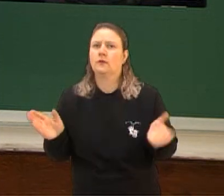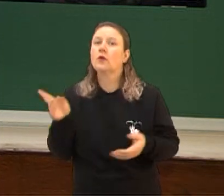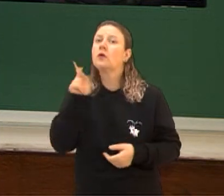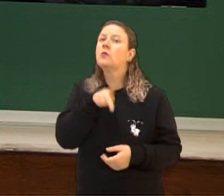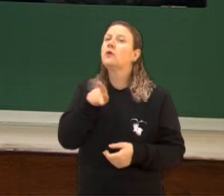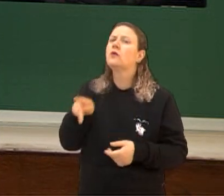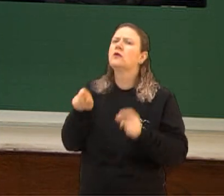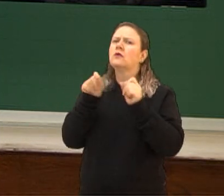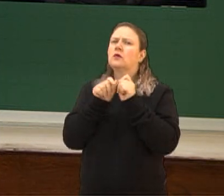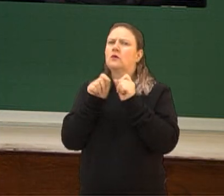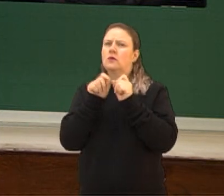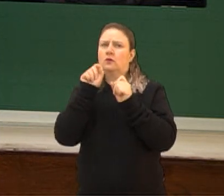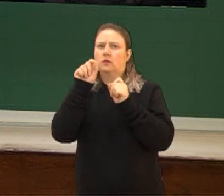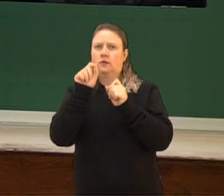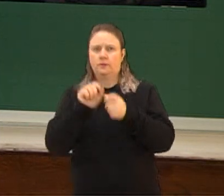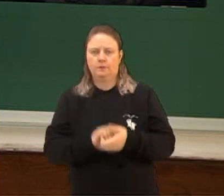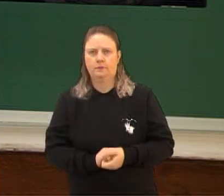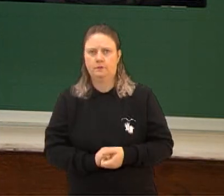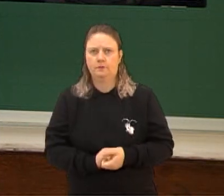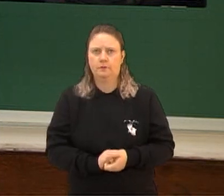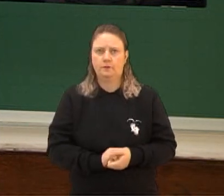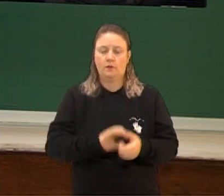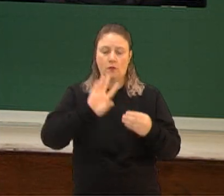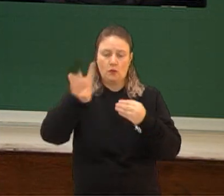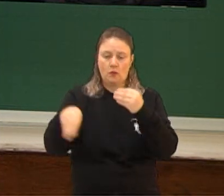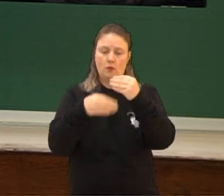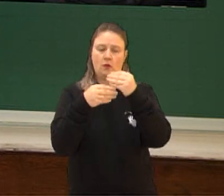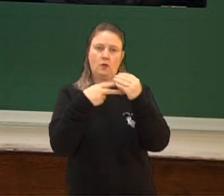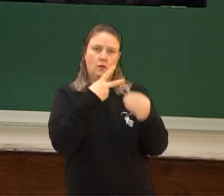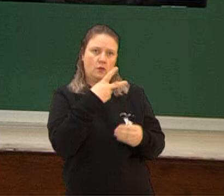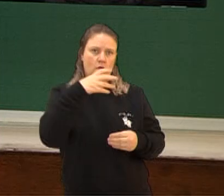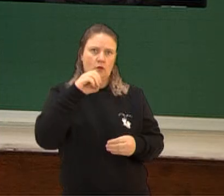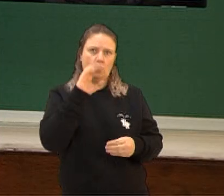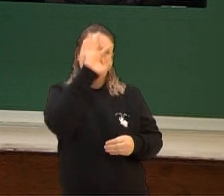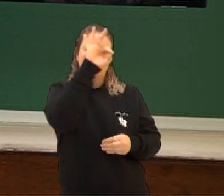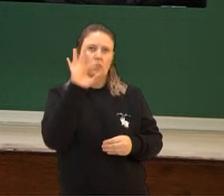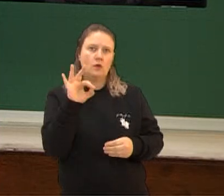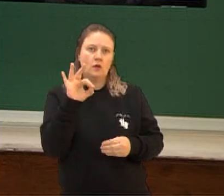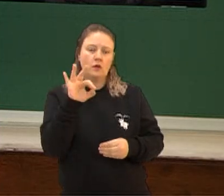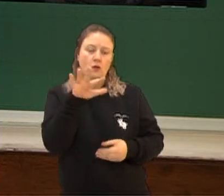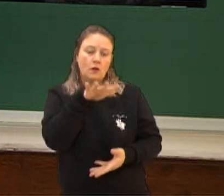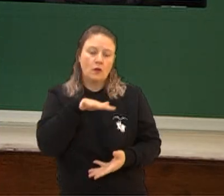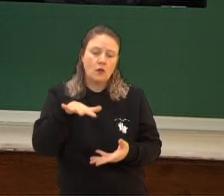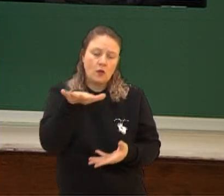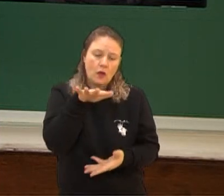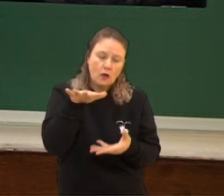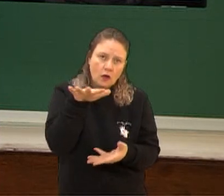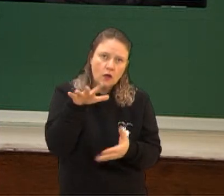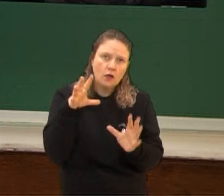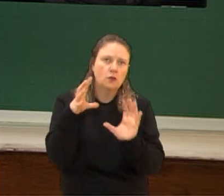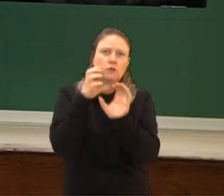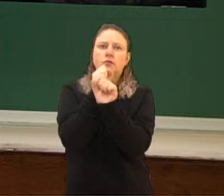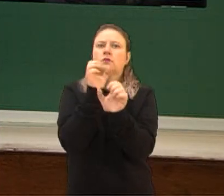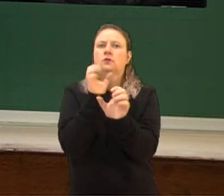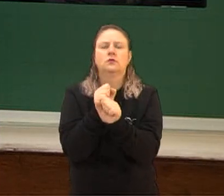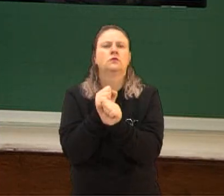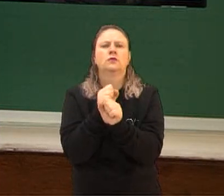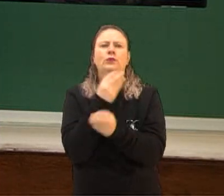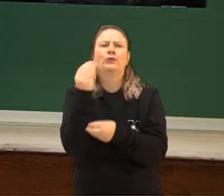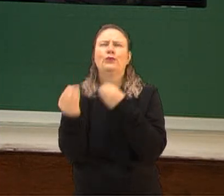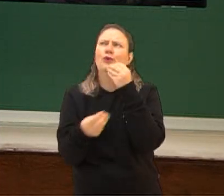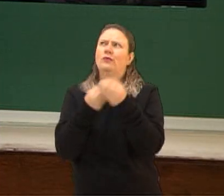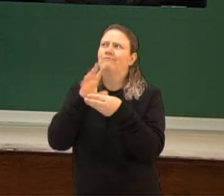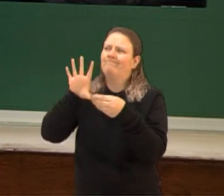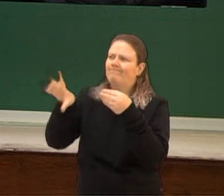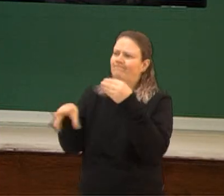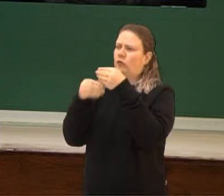foi, vou acrescentar 20% na área total de uma caixa. Como é que eu acrescento